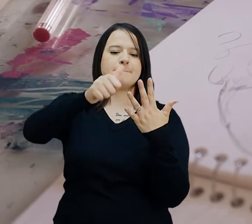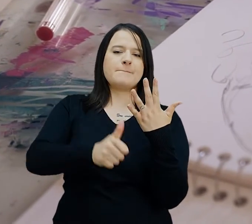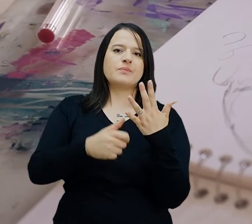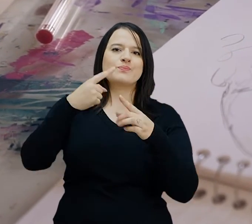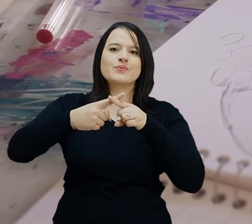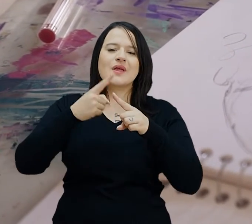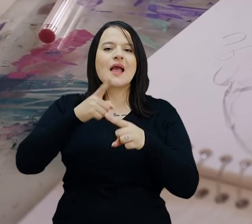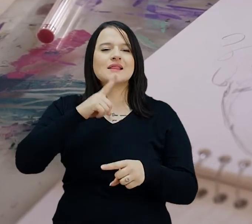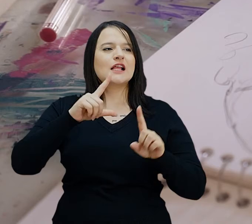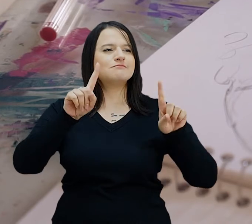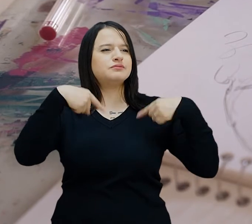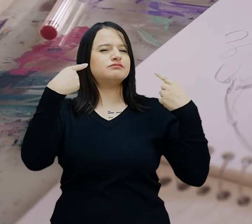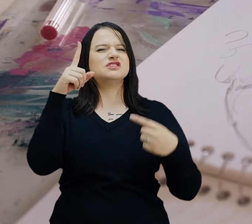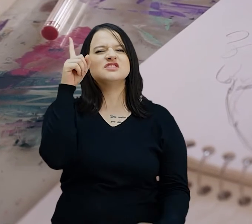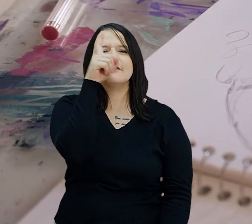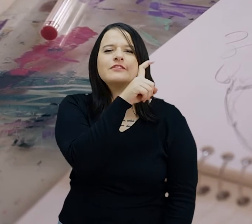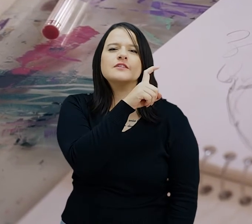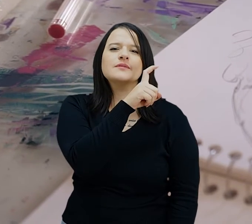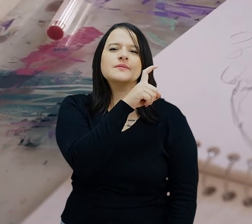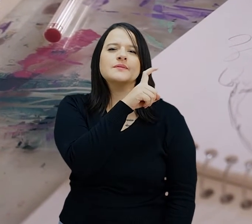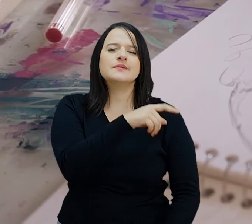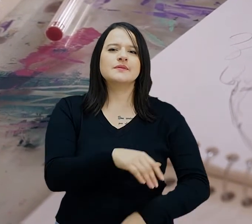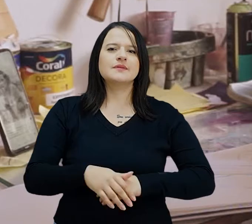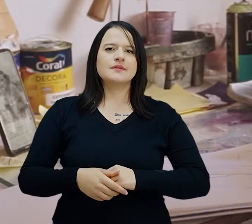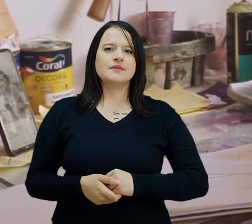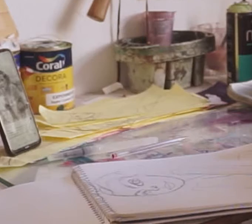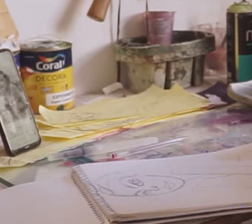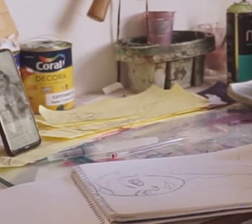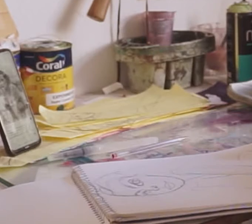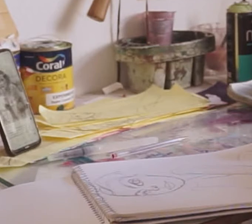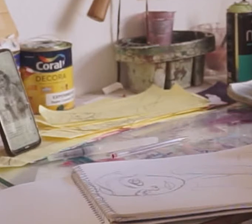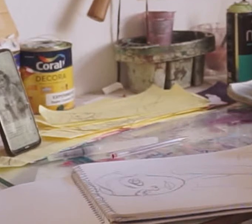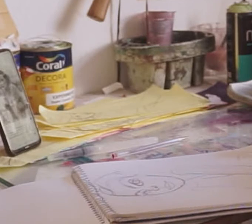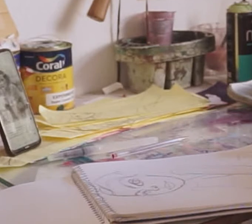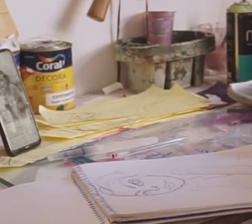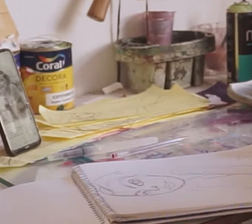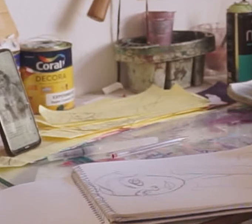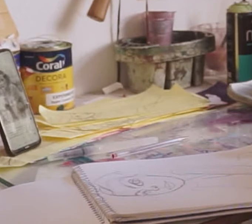desenhar a mão também porque é uma coisa difícil, então eu gosto do desafio.